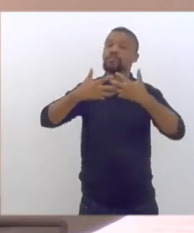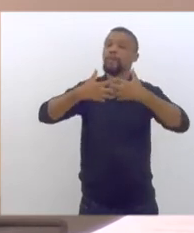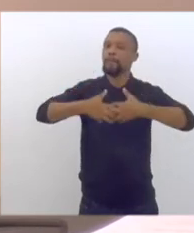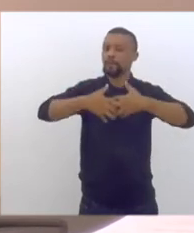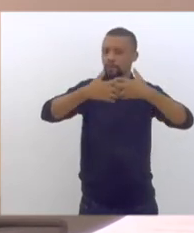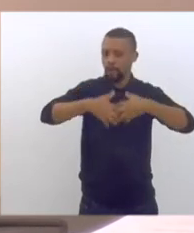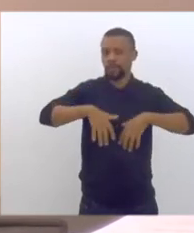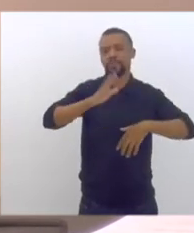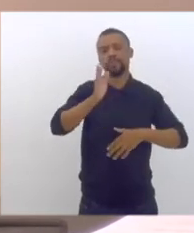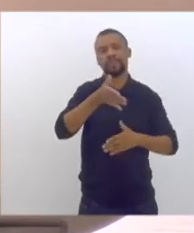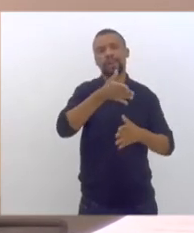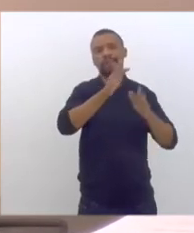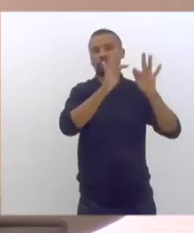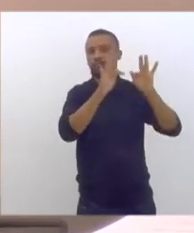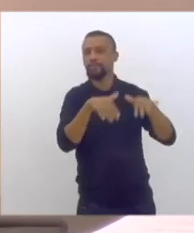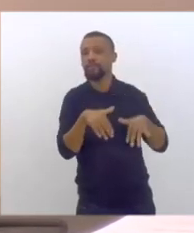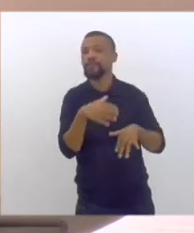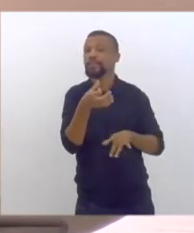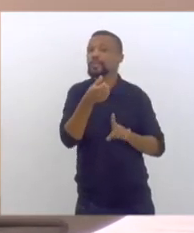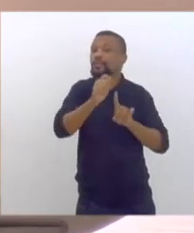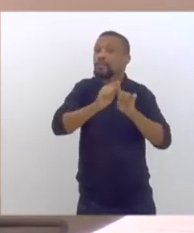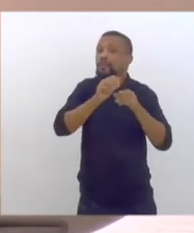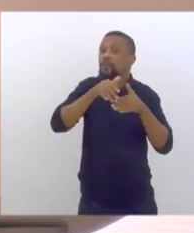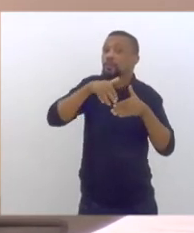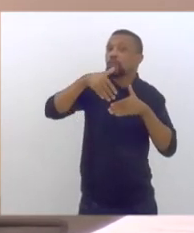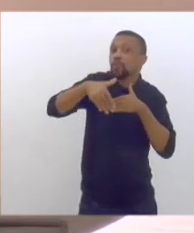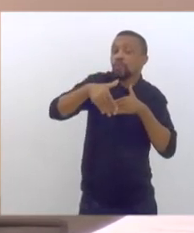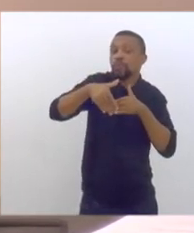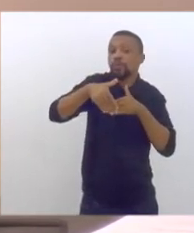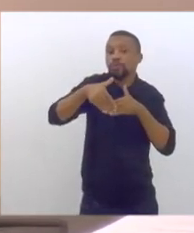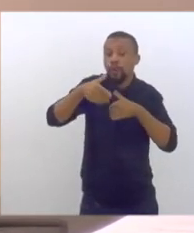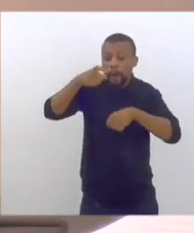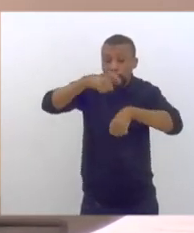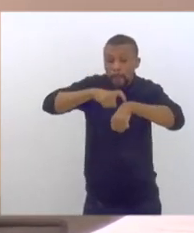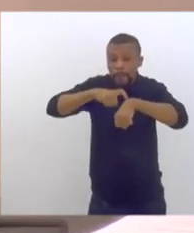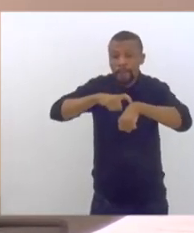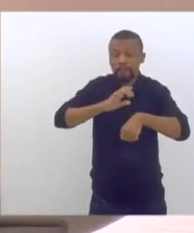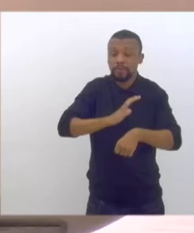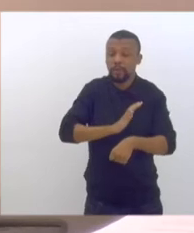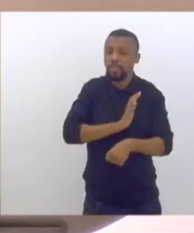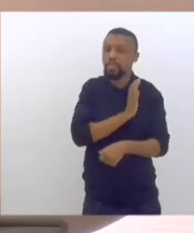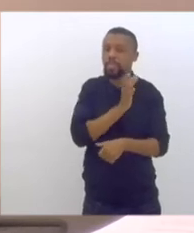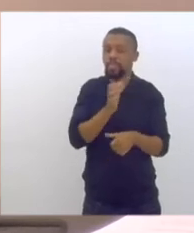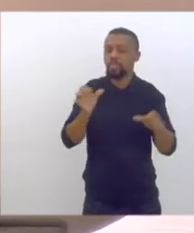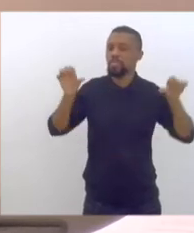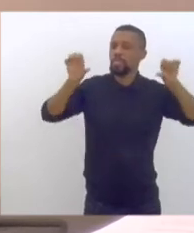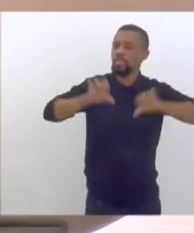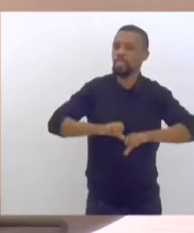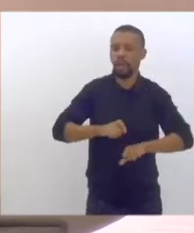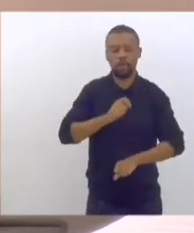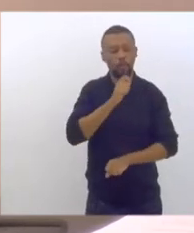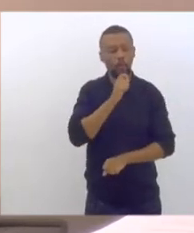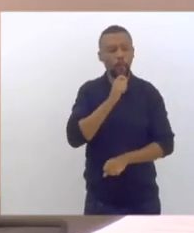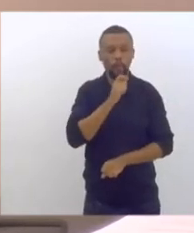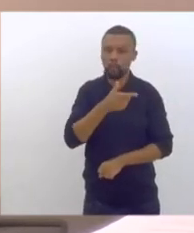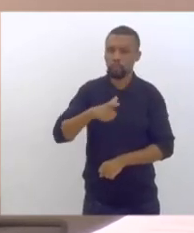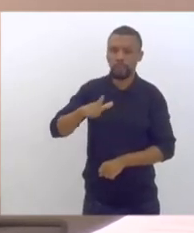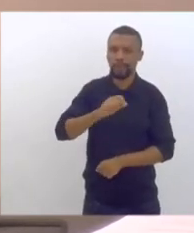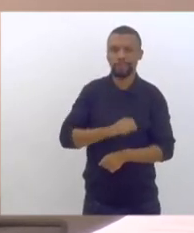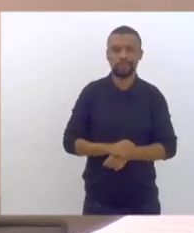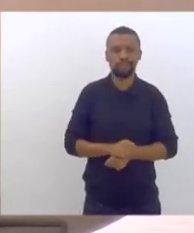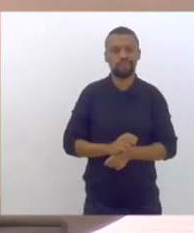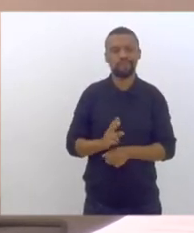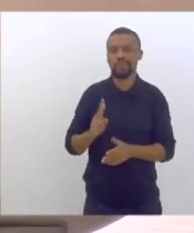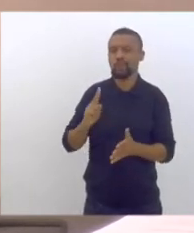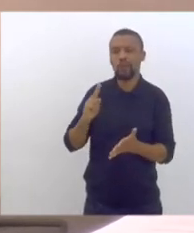de salvar ou de memória de seis meses não tem mais calamidade pública e a tragédia em